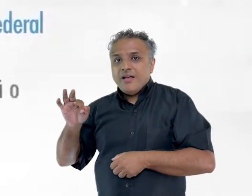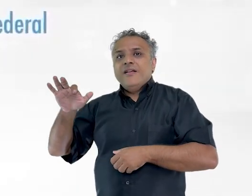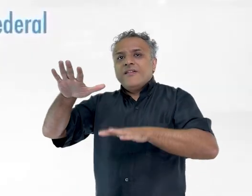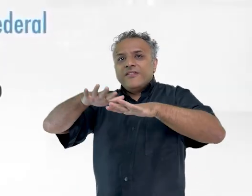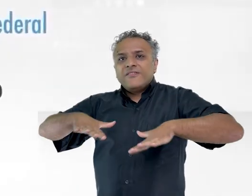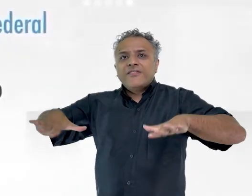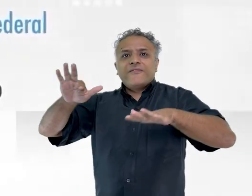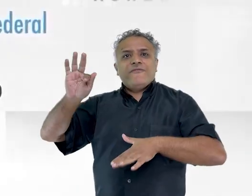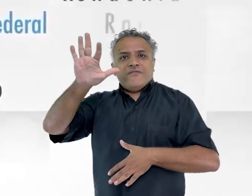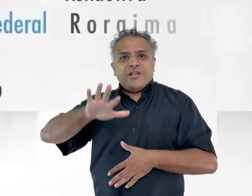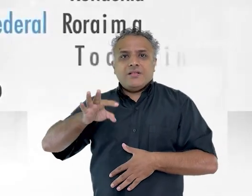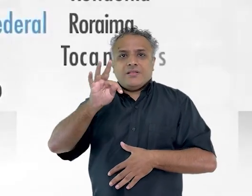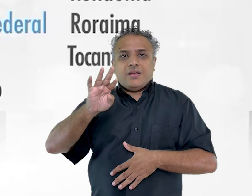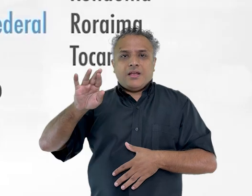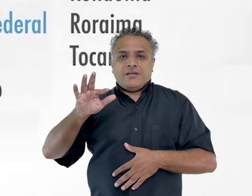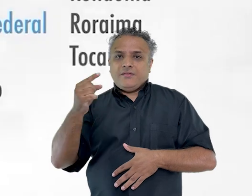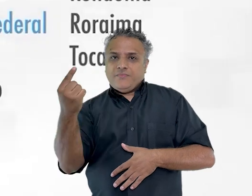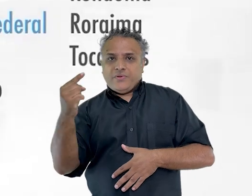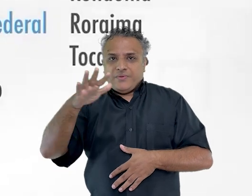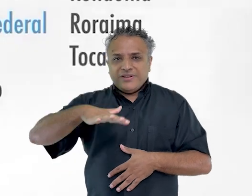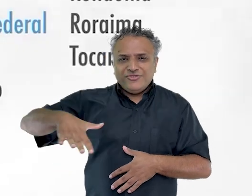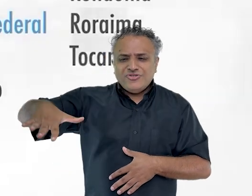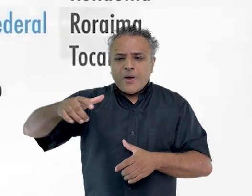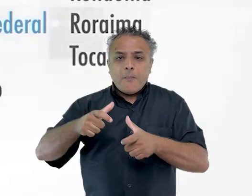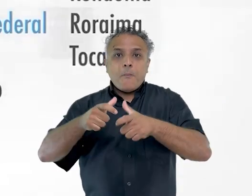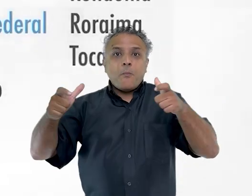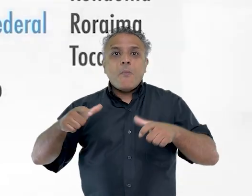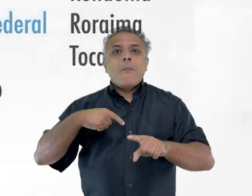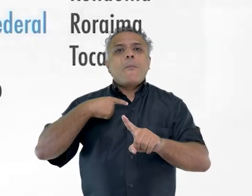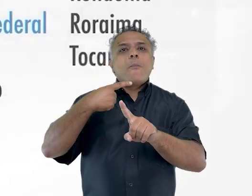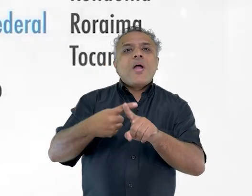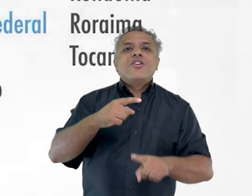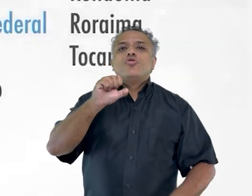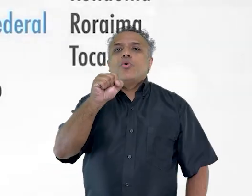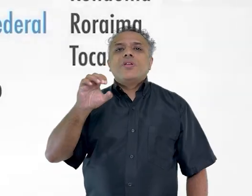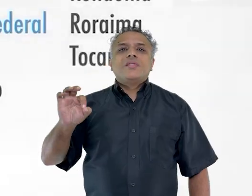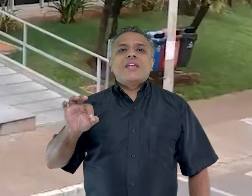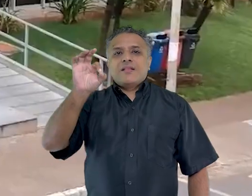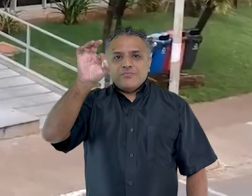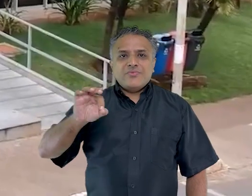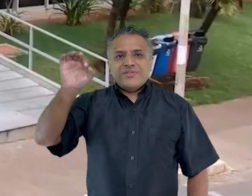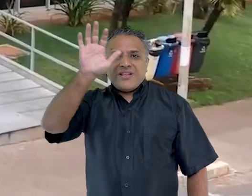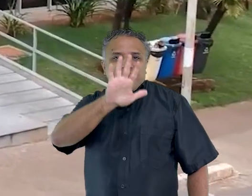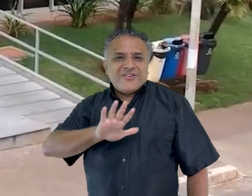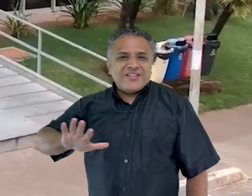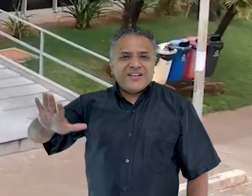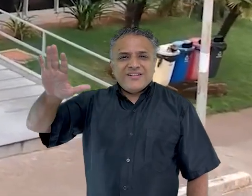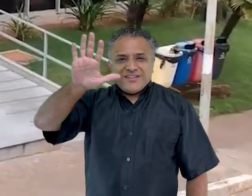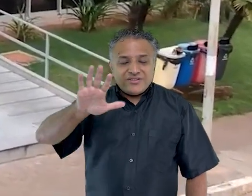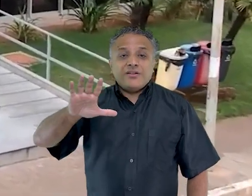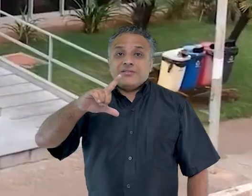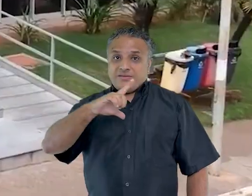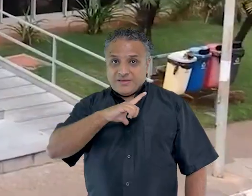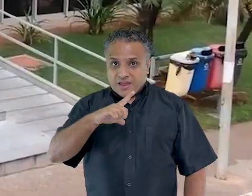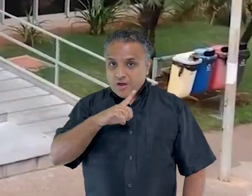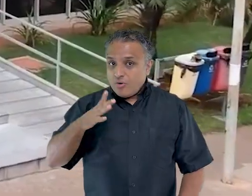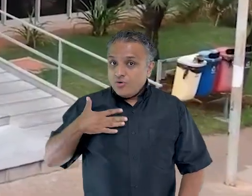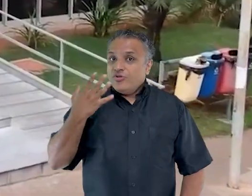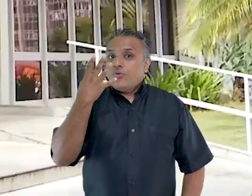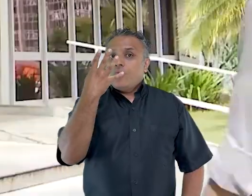Regional Federal da Primeira Região abrange mais de 80% do território nacional e conta hoje